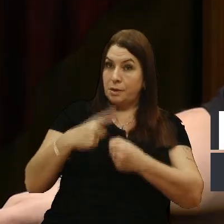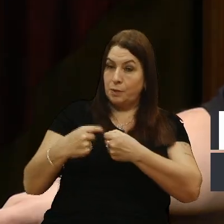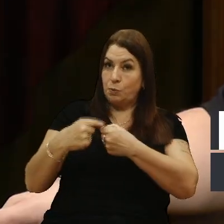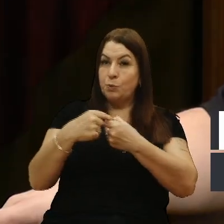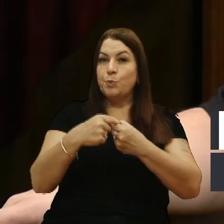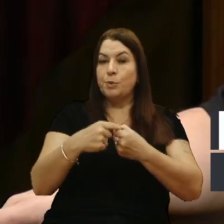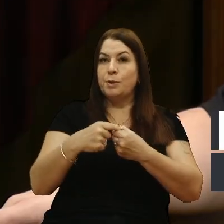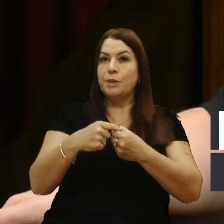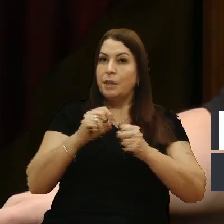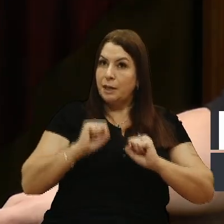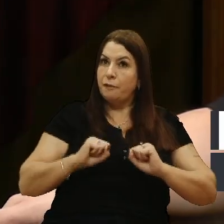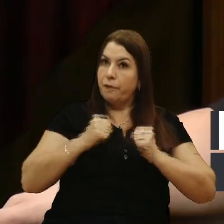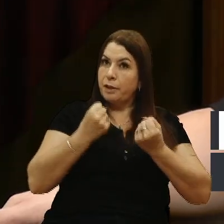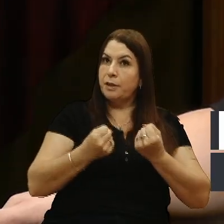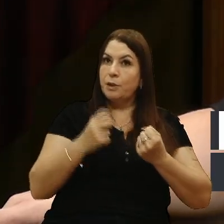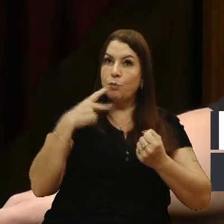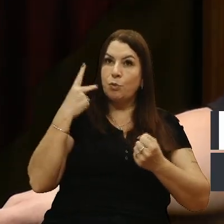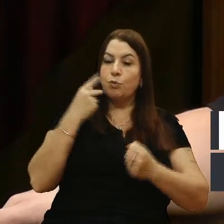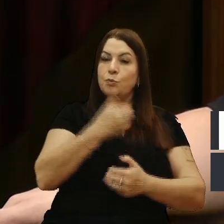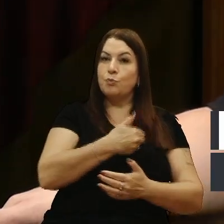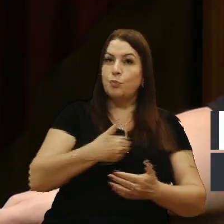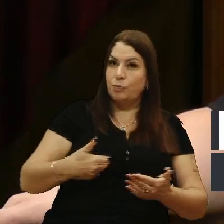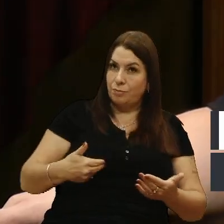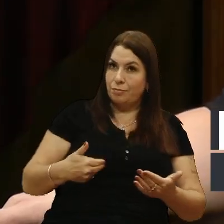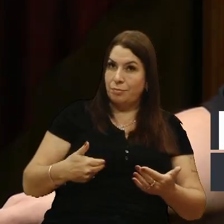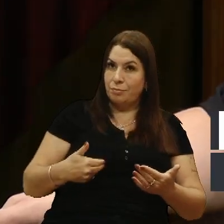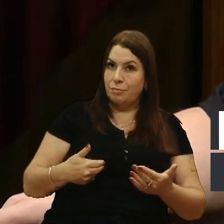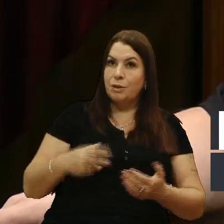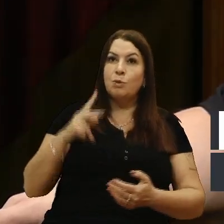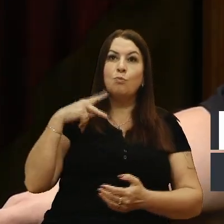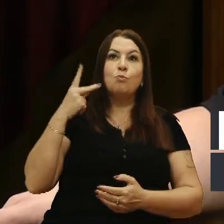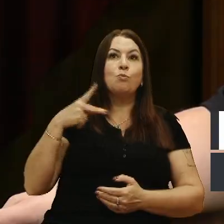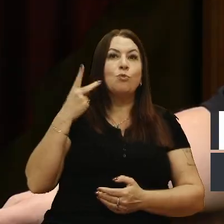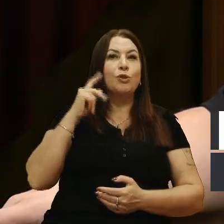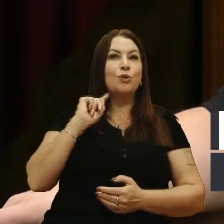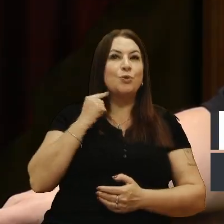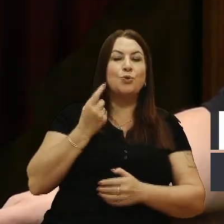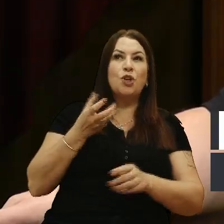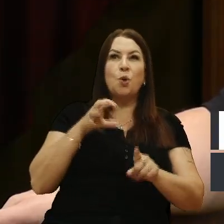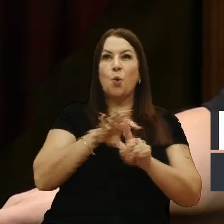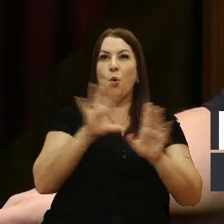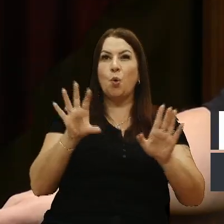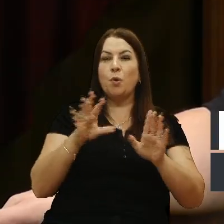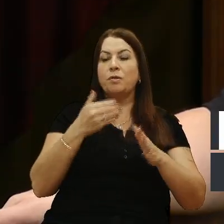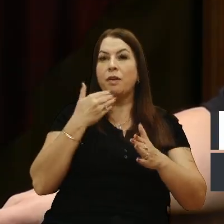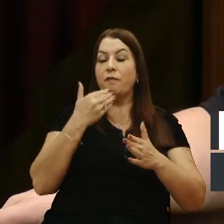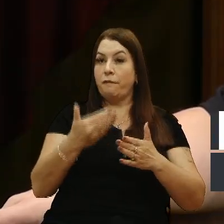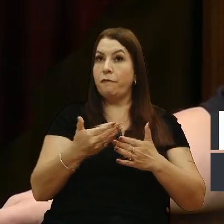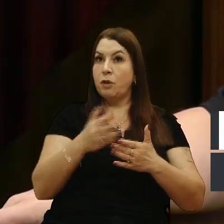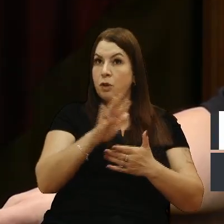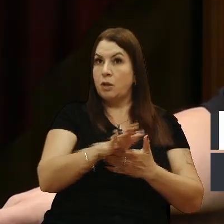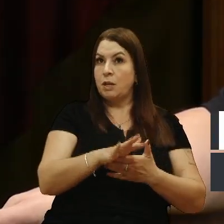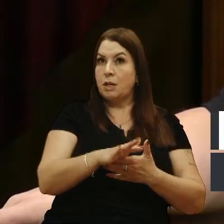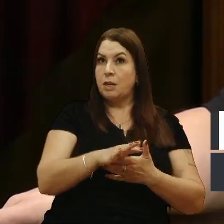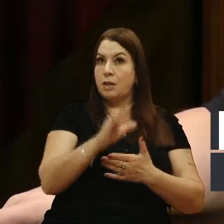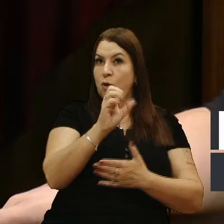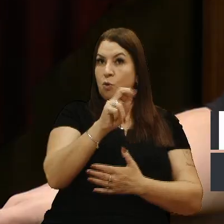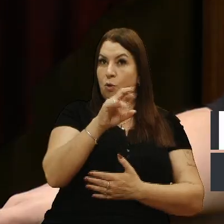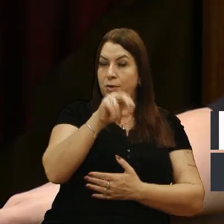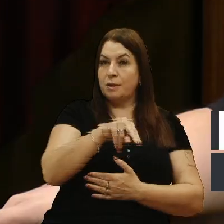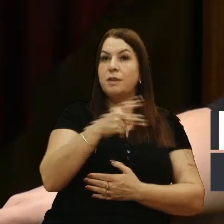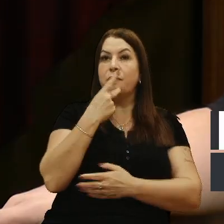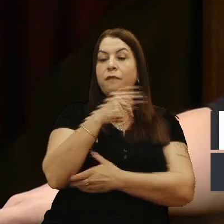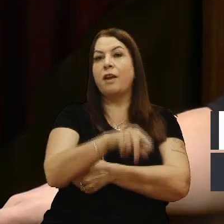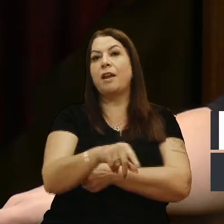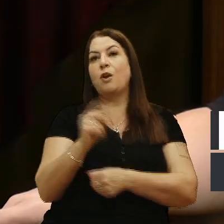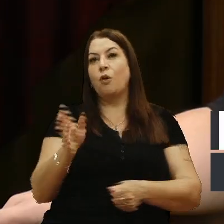municípios defendendo políticas públicas. Politicagem é ser contra, é a favor da Corsan e agora